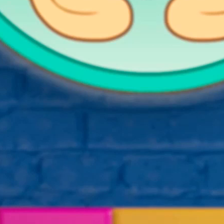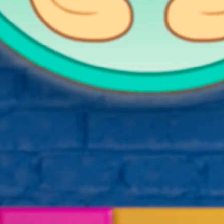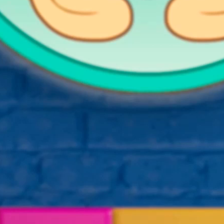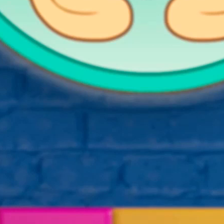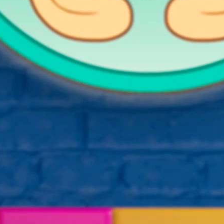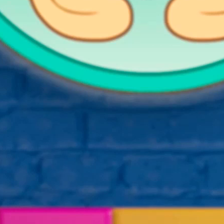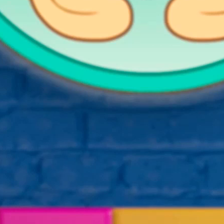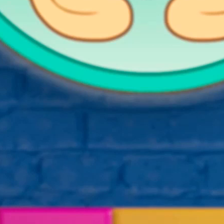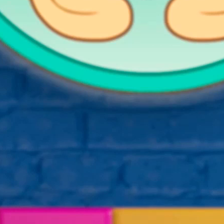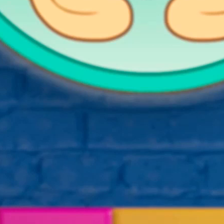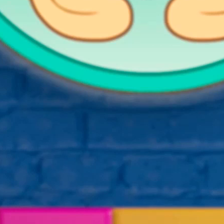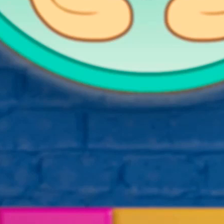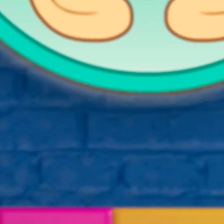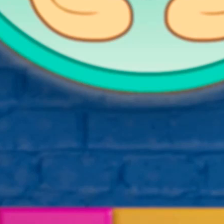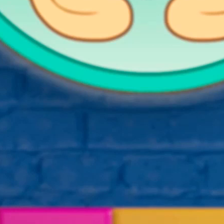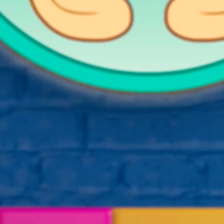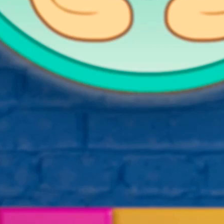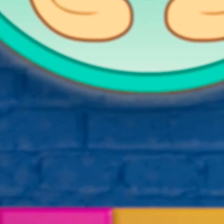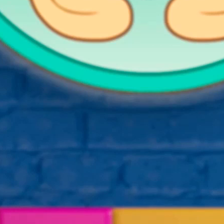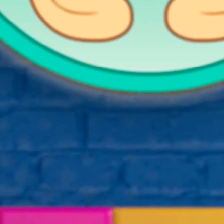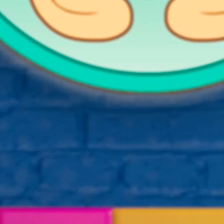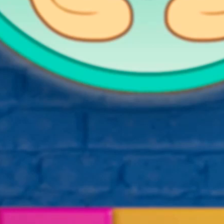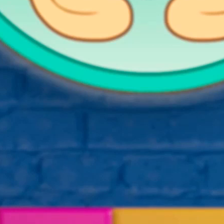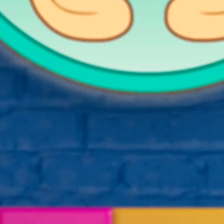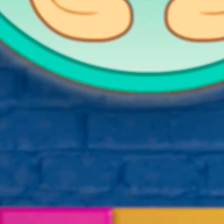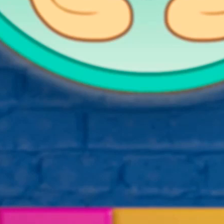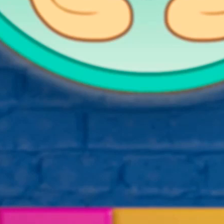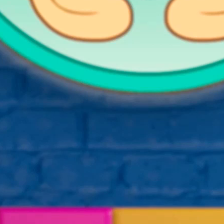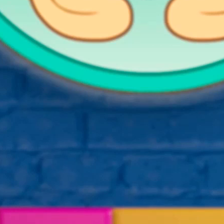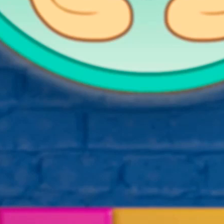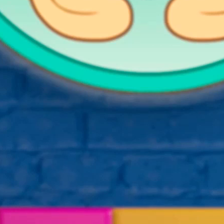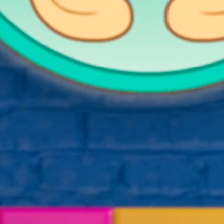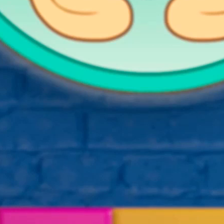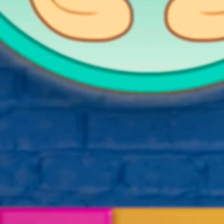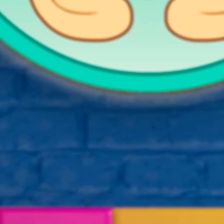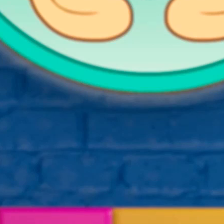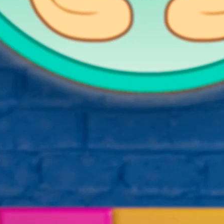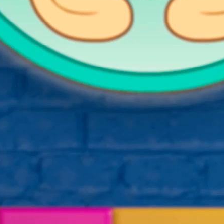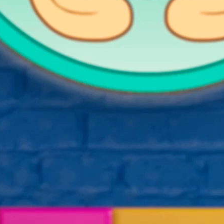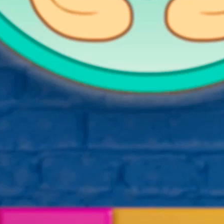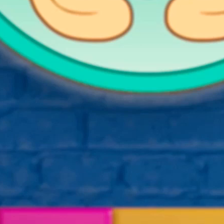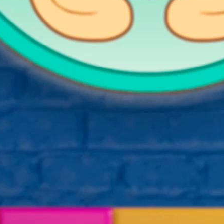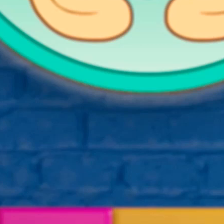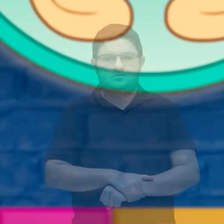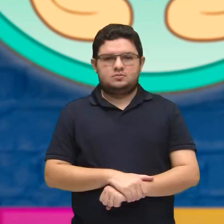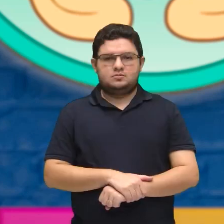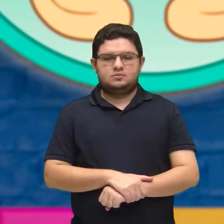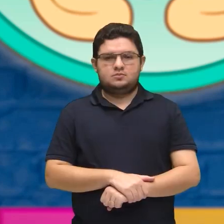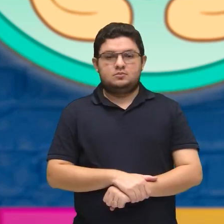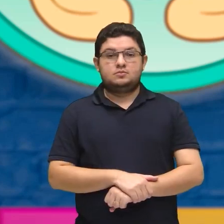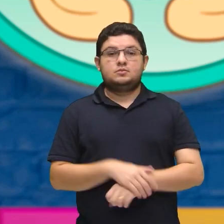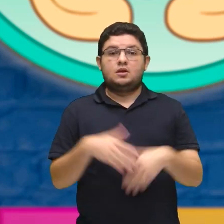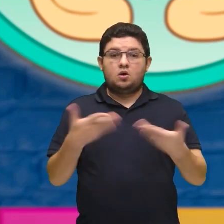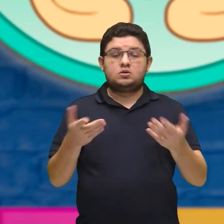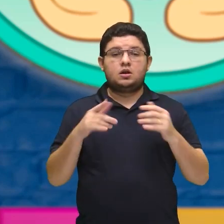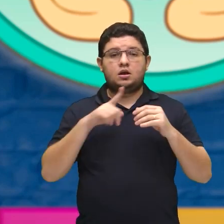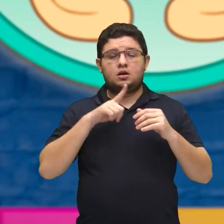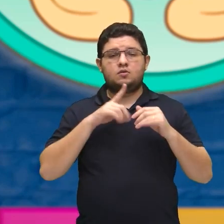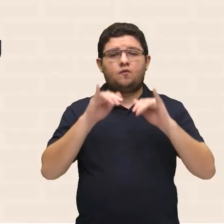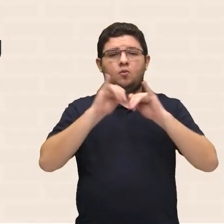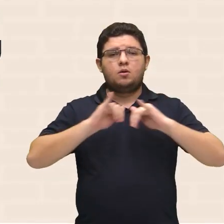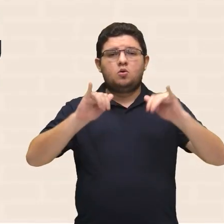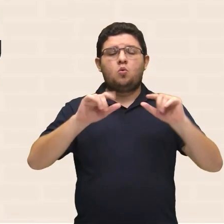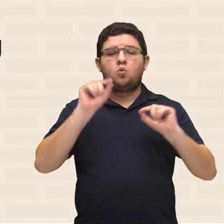escola, a sua comunidade, onde você mora, tá bom? E esses meninos e meninas poderão